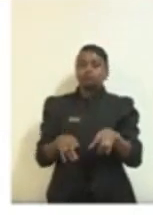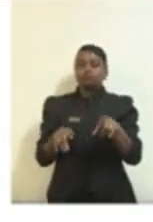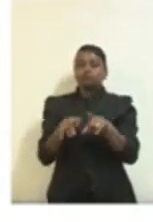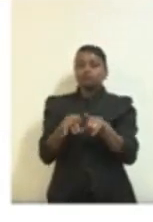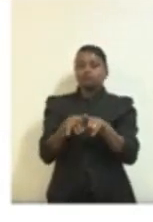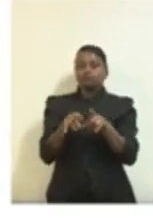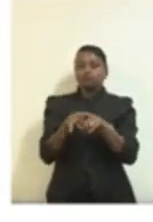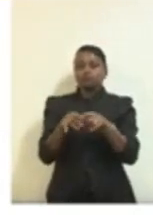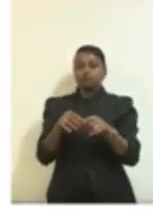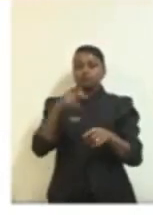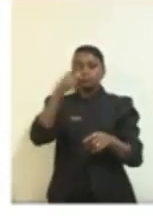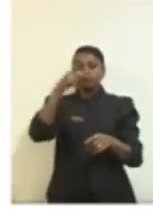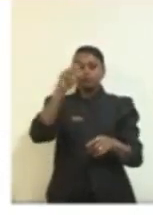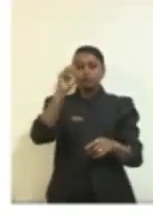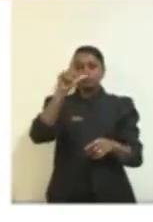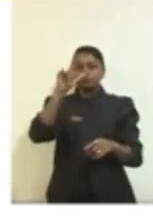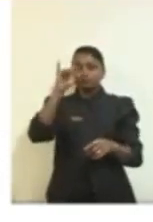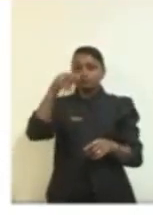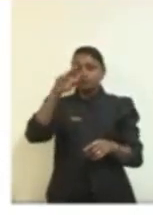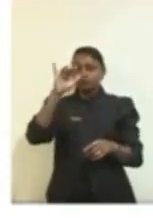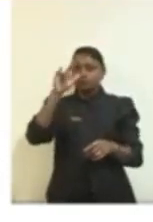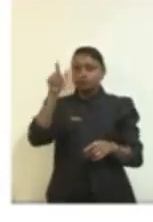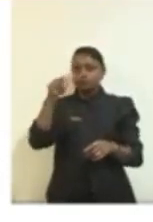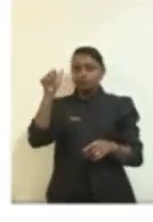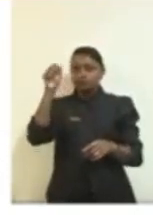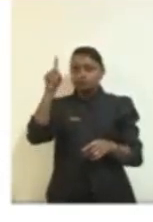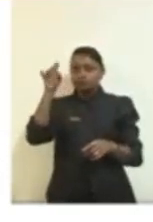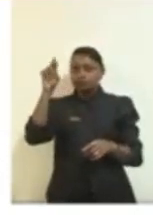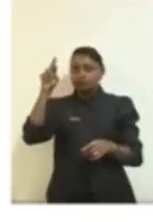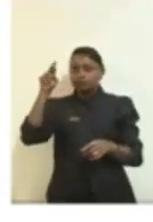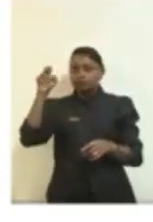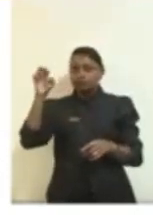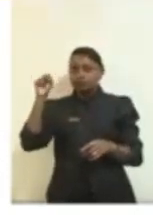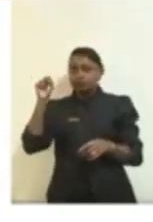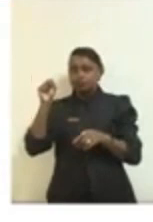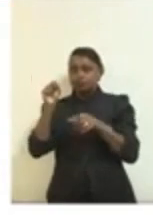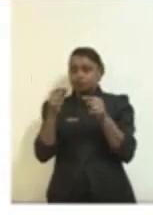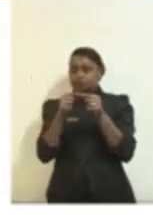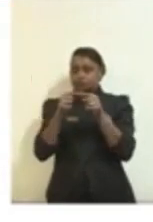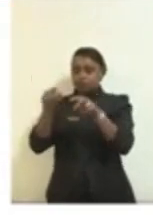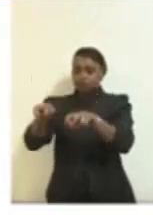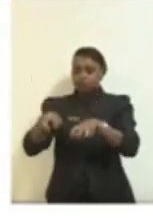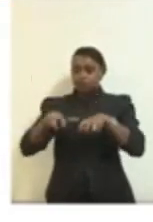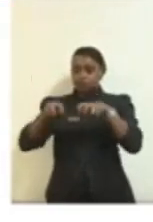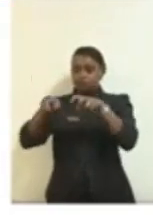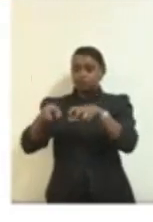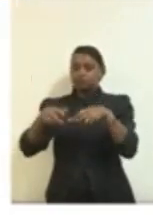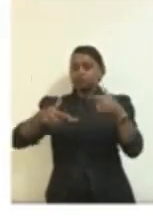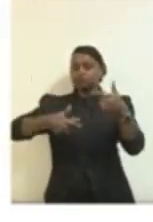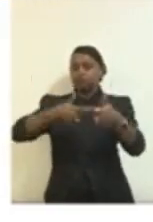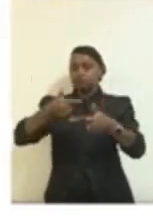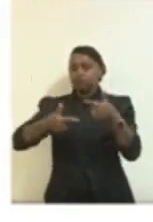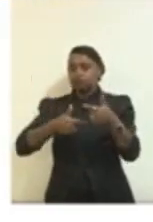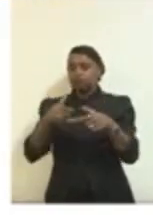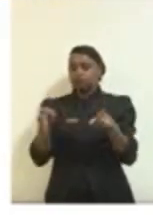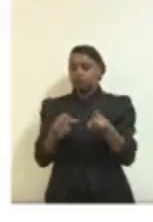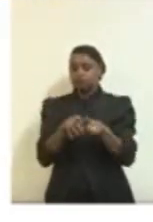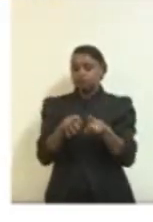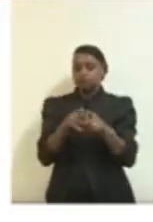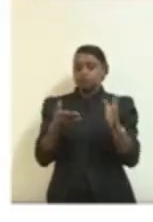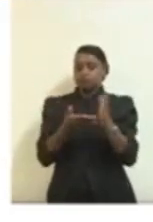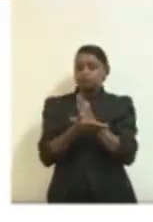dos polinizadores, que são importantes para muitas culturas agrícolas. Obviamente, com a simplificação dos sistemas, a gente acaba perdendo os